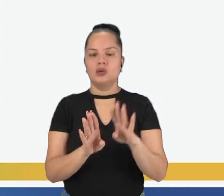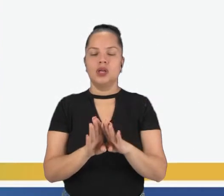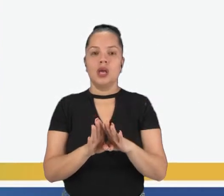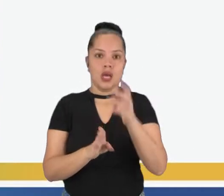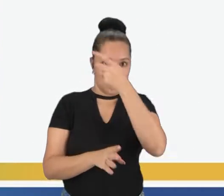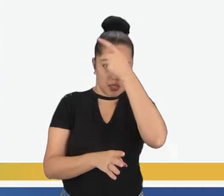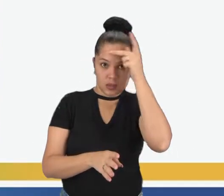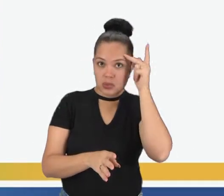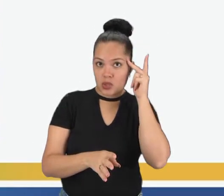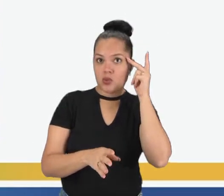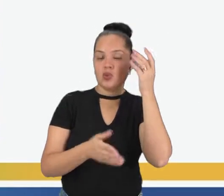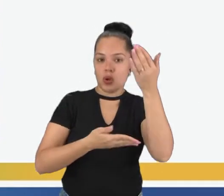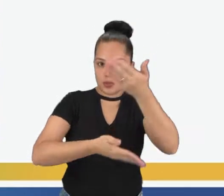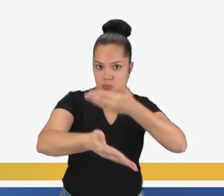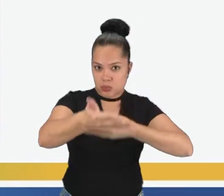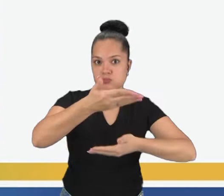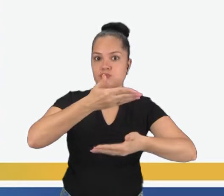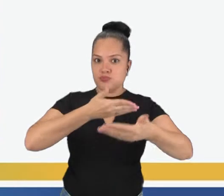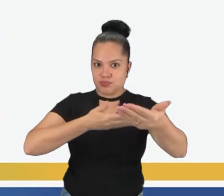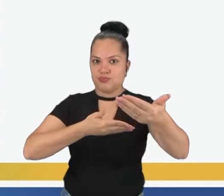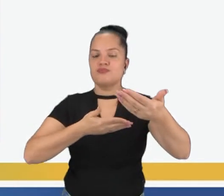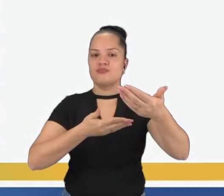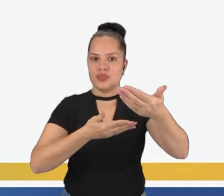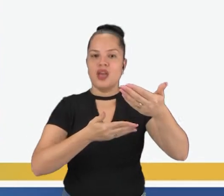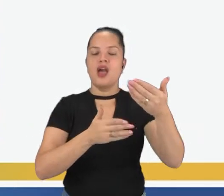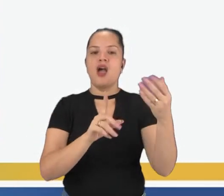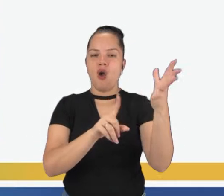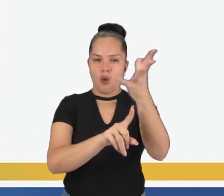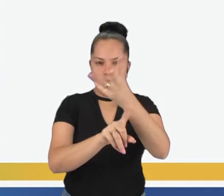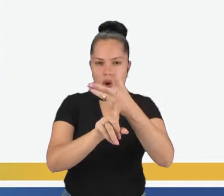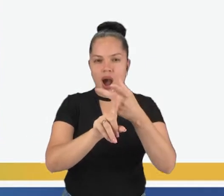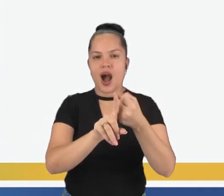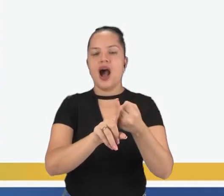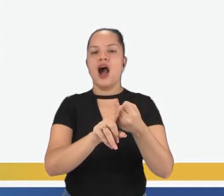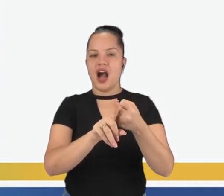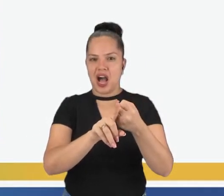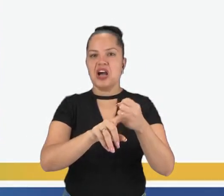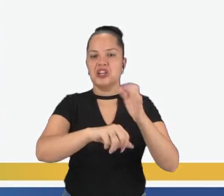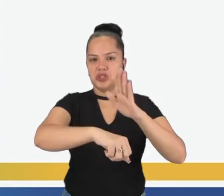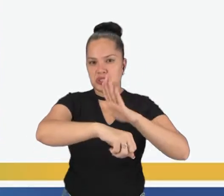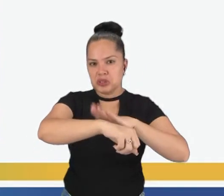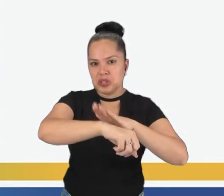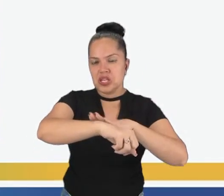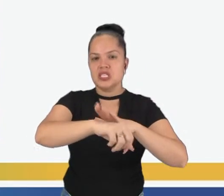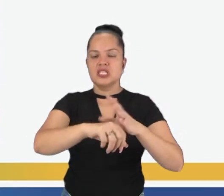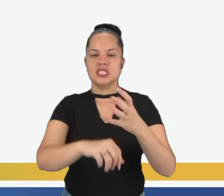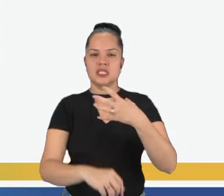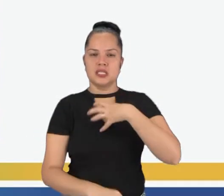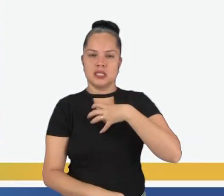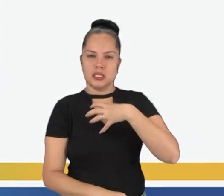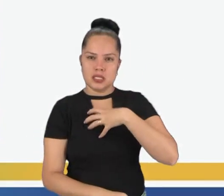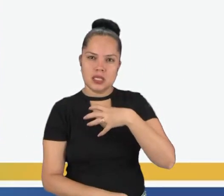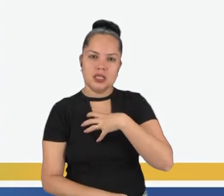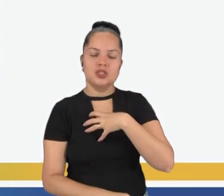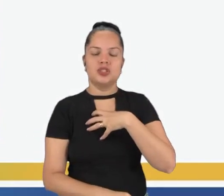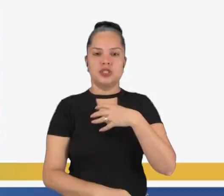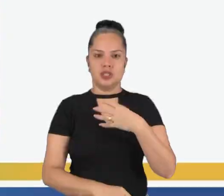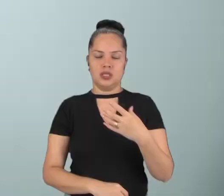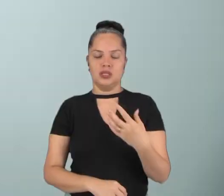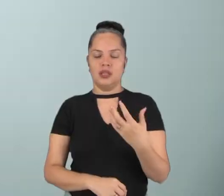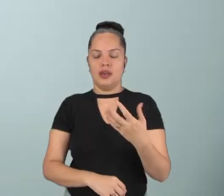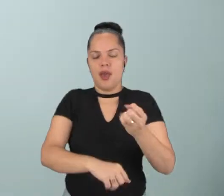público vai interagir. Então, ela é uma arte sensorial, é uma arte, gente, que vai verificar